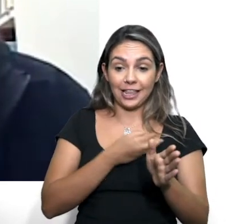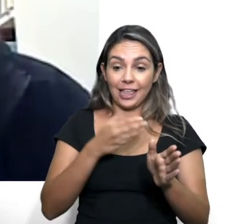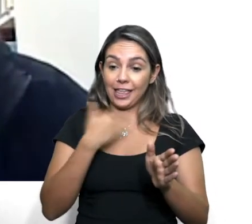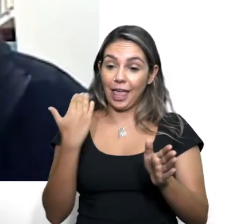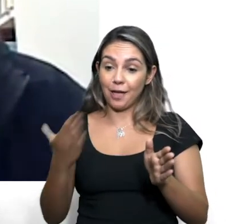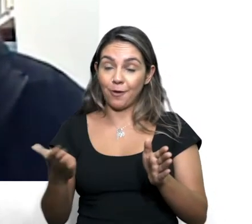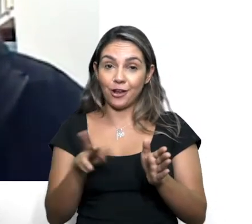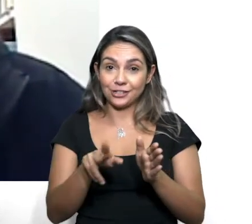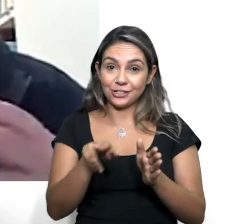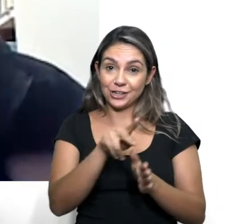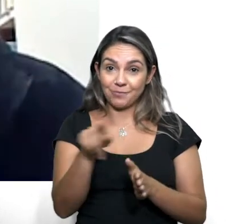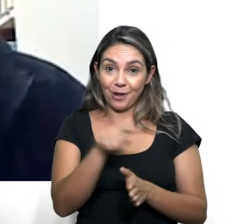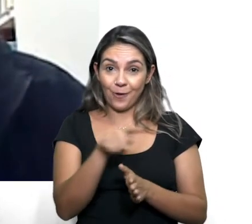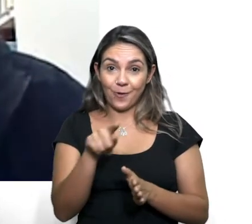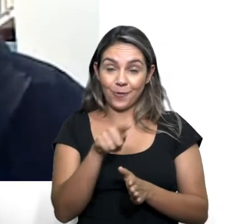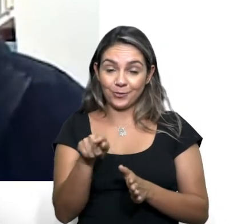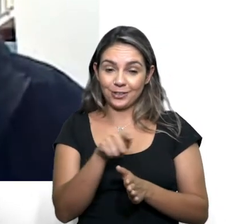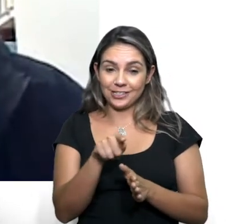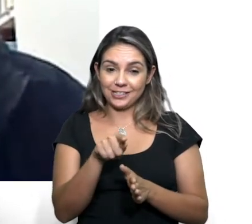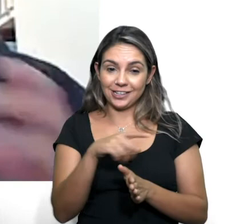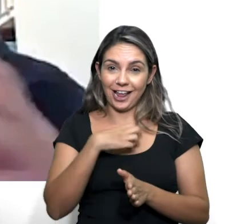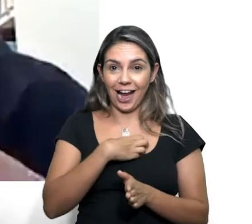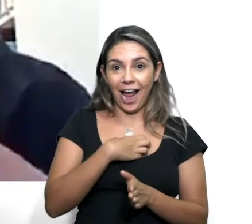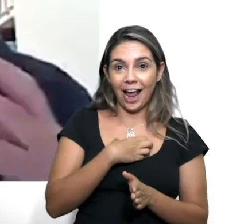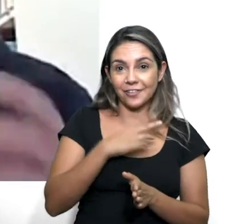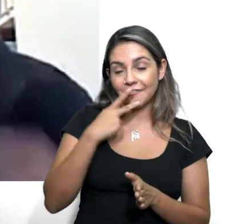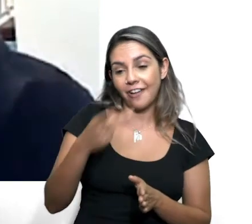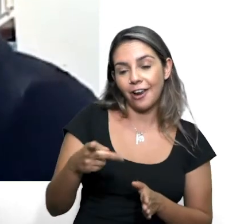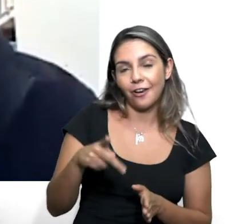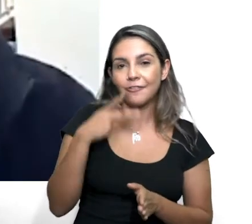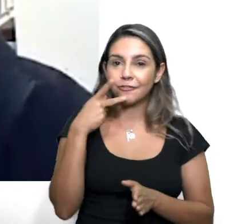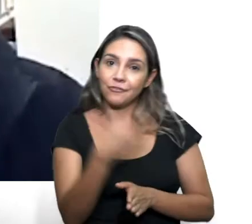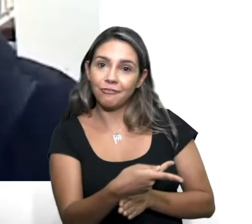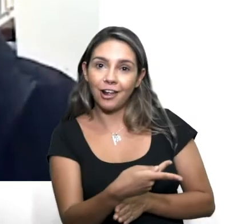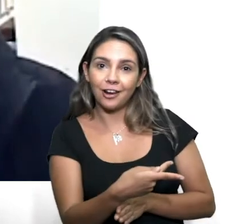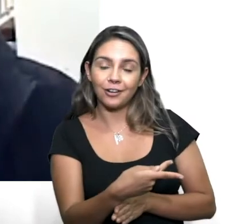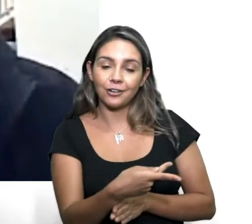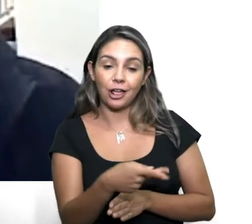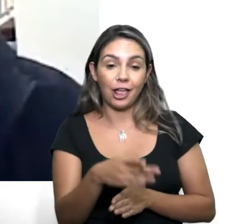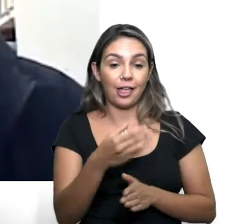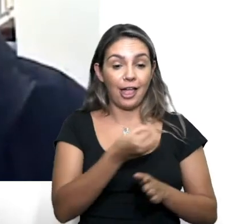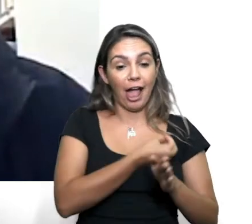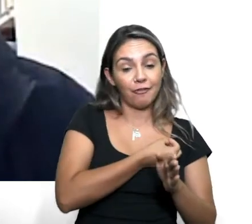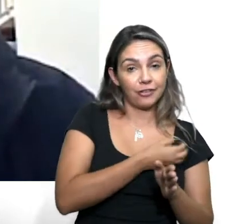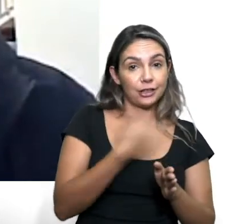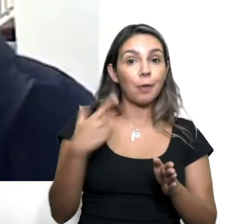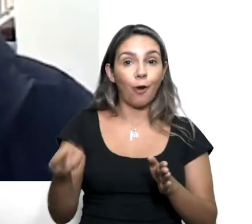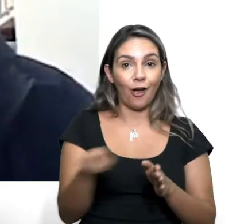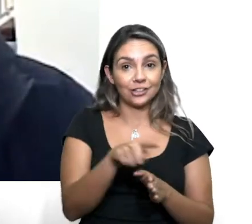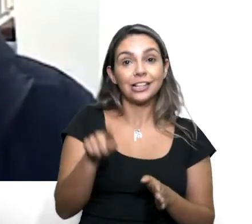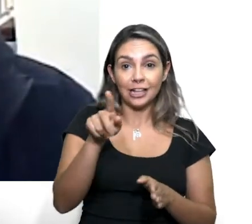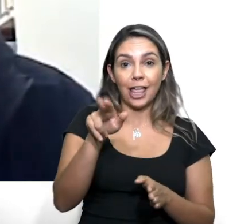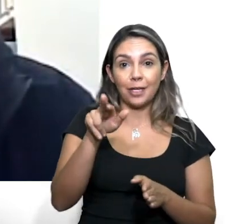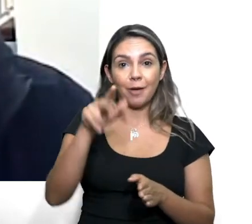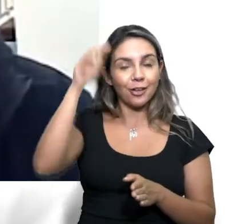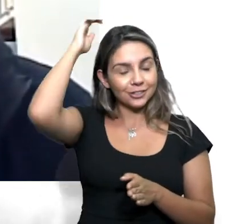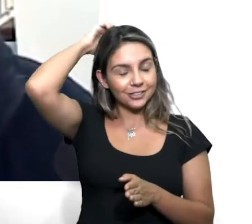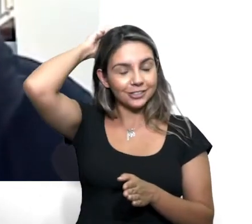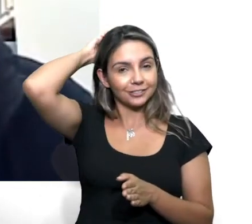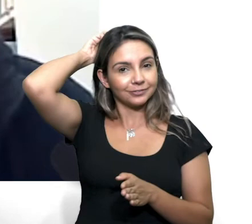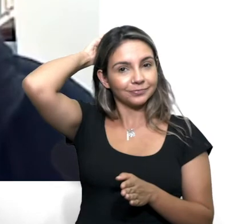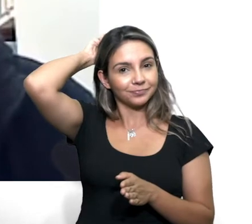zangados, outras vezes que falam um com o outro, outras vezes dão pequenos segredos, enfim. Não